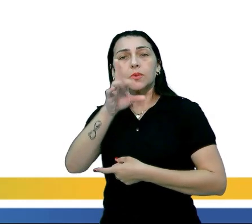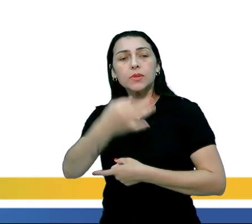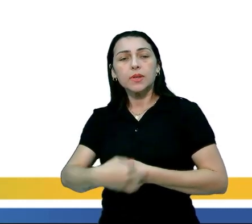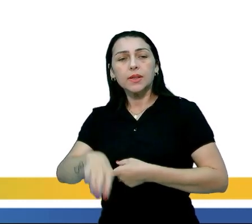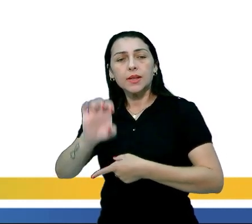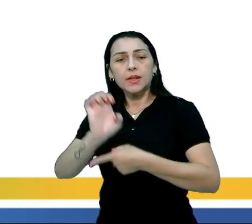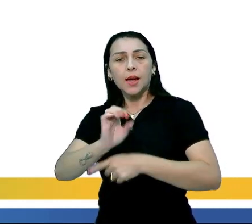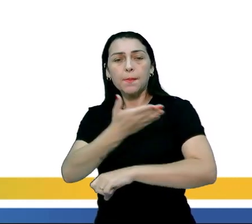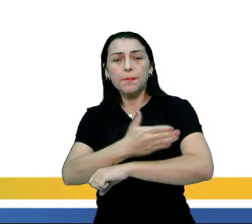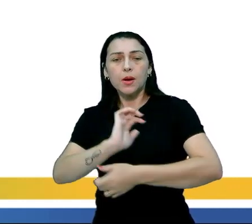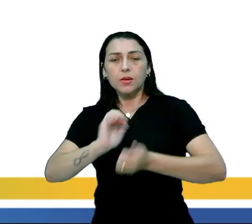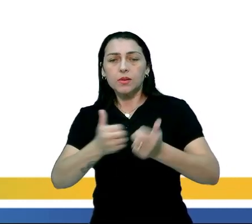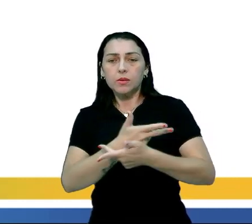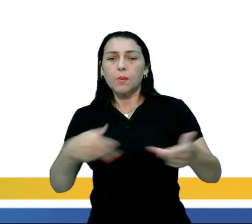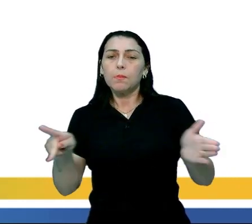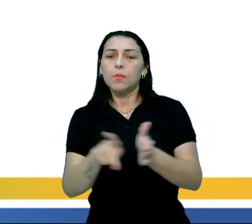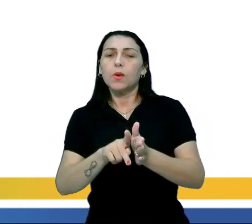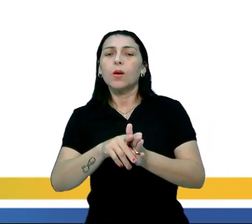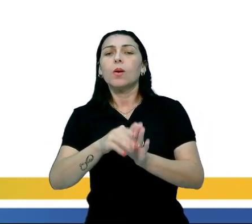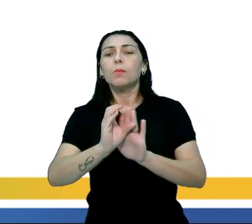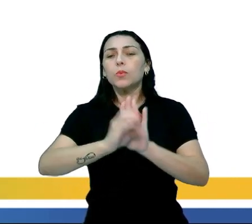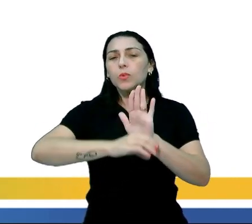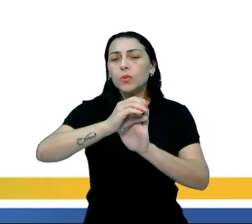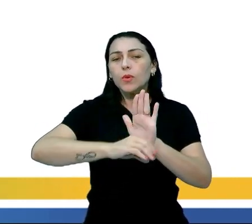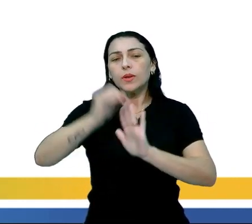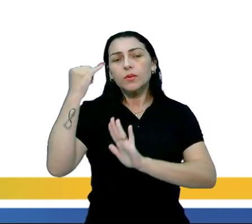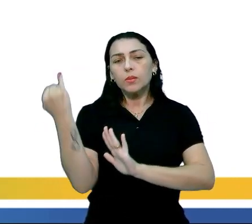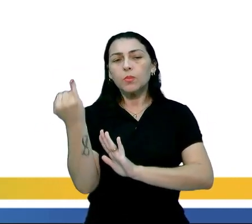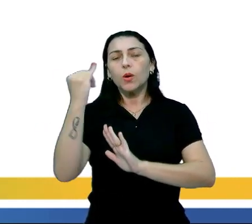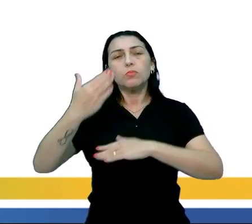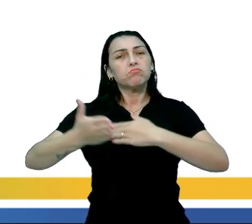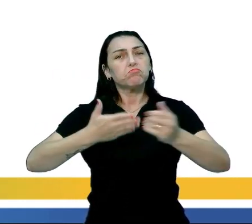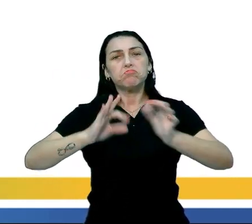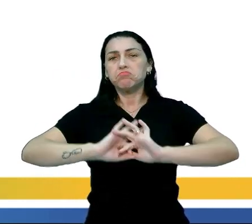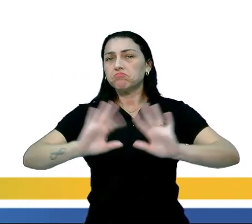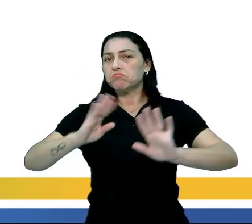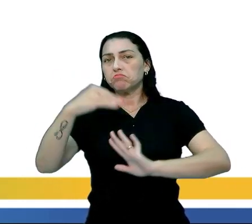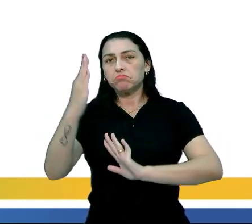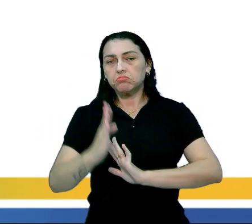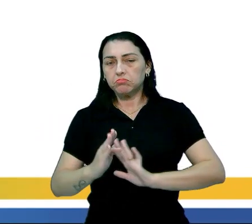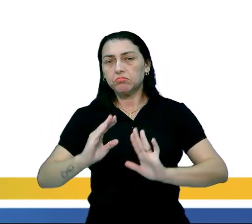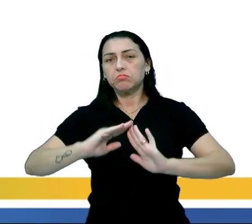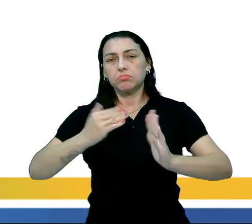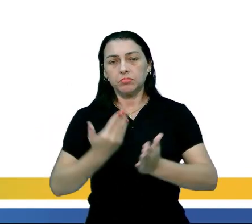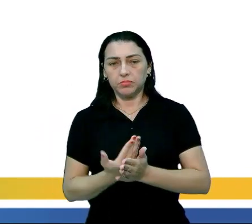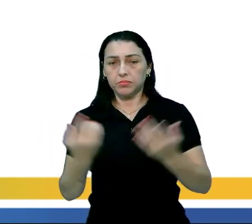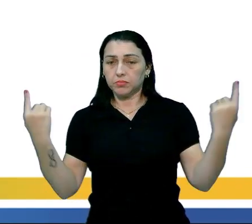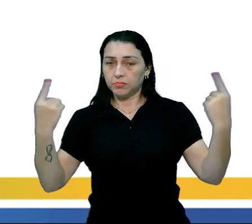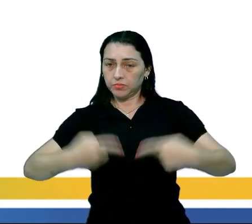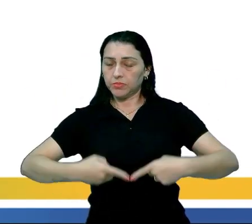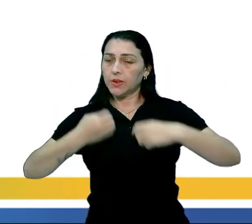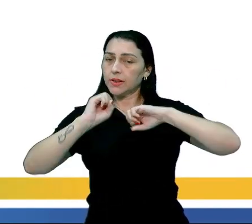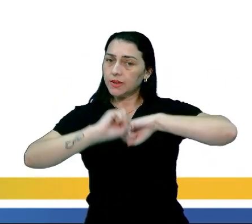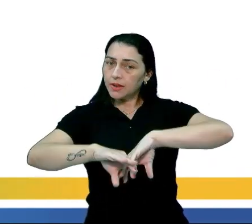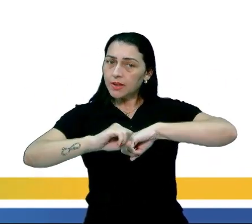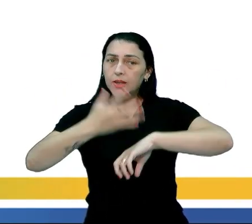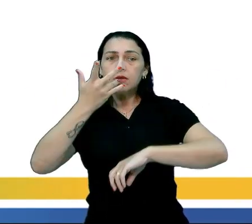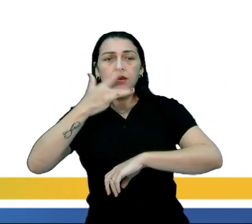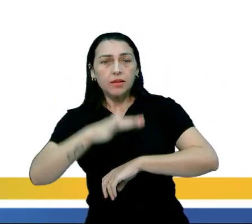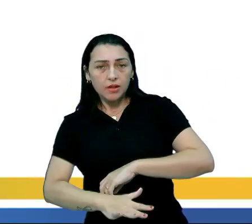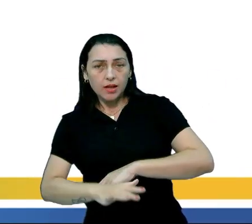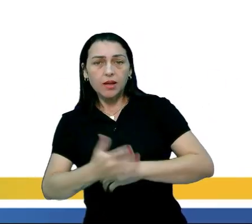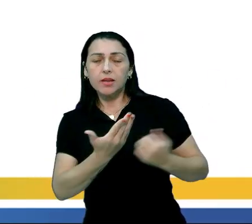prática de esporte, faz parte do conteúdo fundamental de qualquer escola no Brasil. A competitividade deve ser ensinada às crianças e